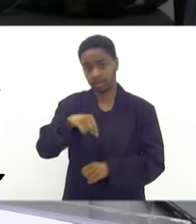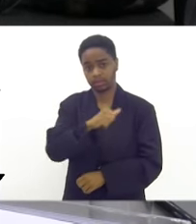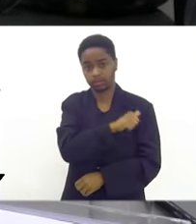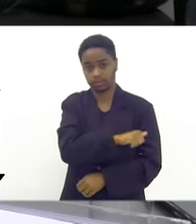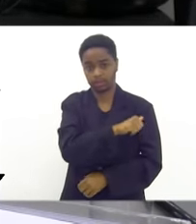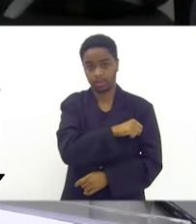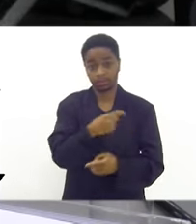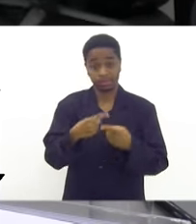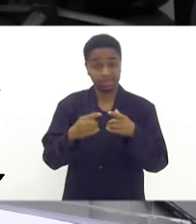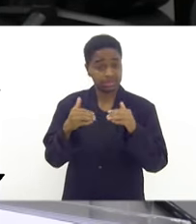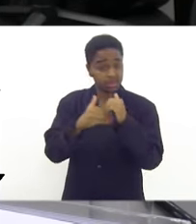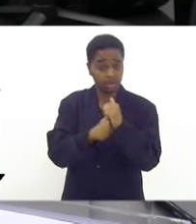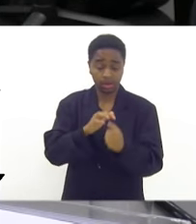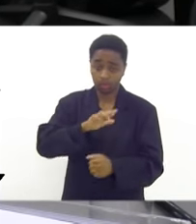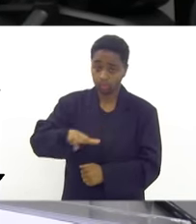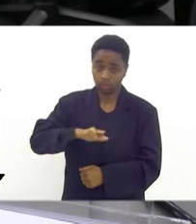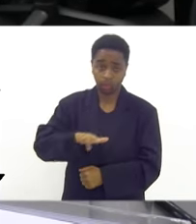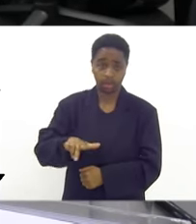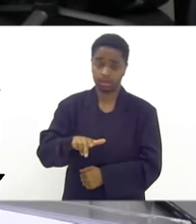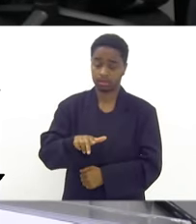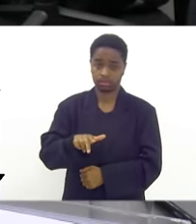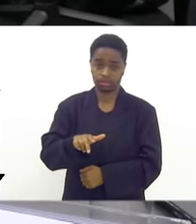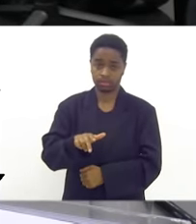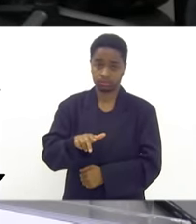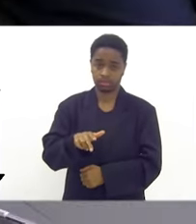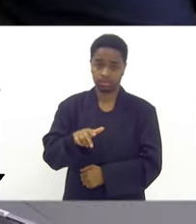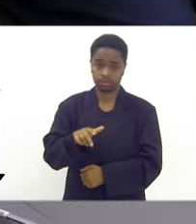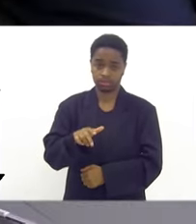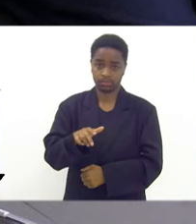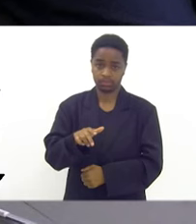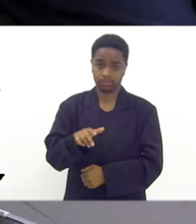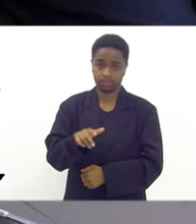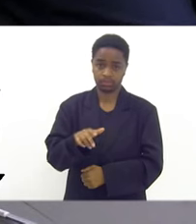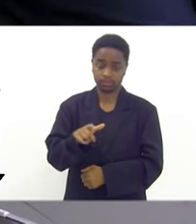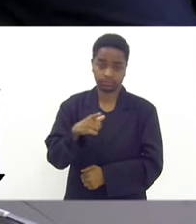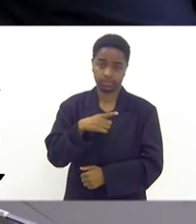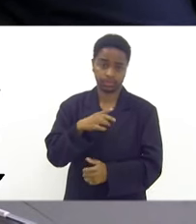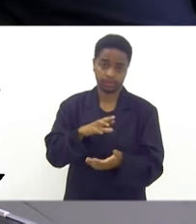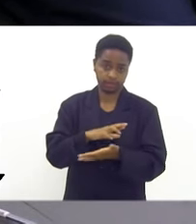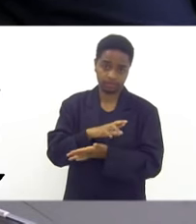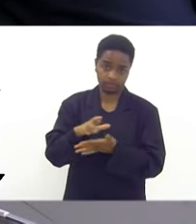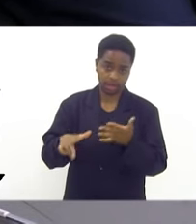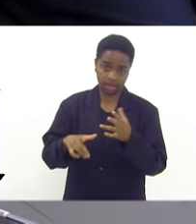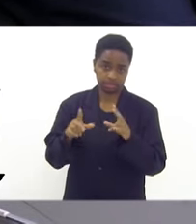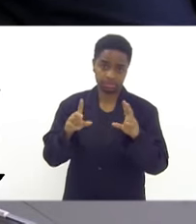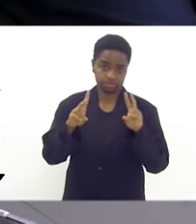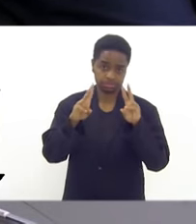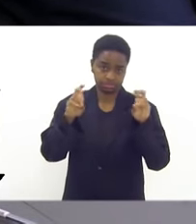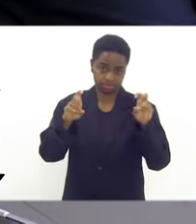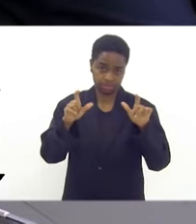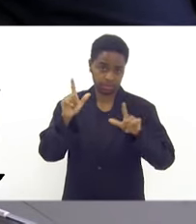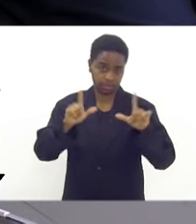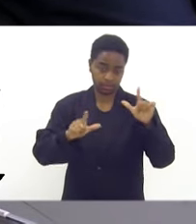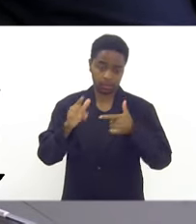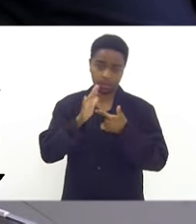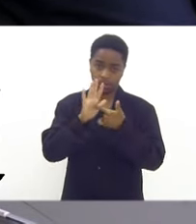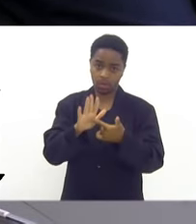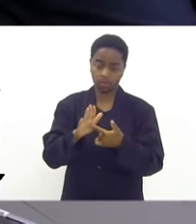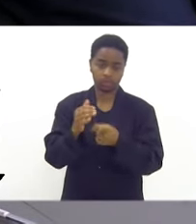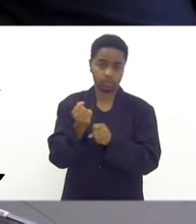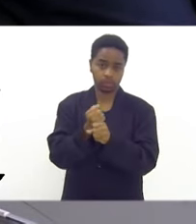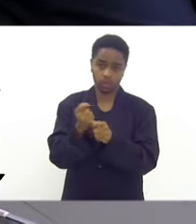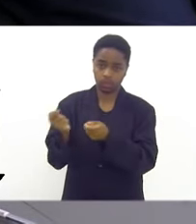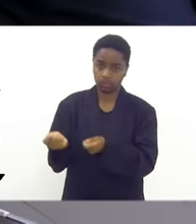não é segredo para ninguém diante das dezenas centenas de matérias jornais que são postas ano a